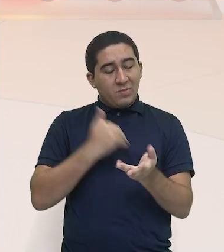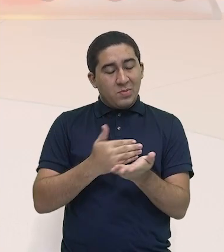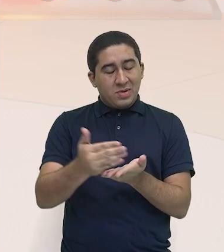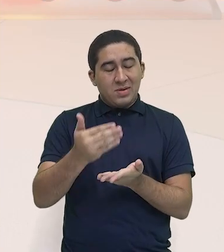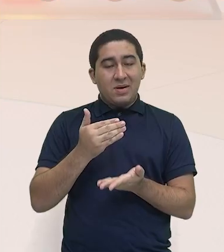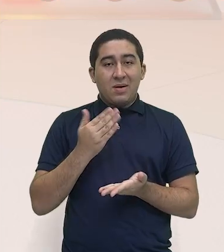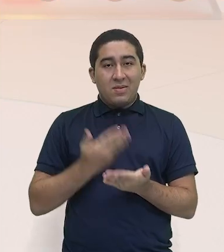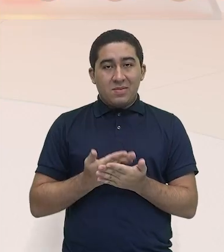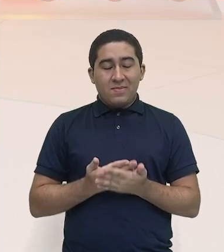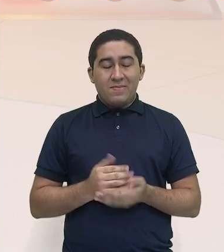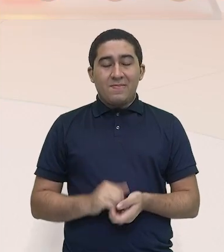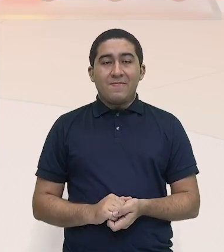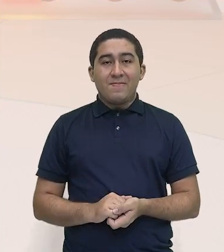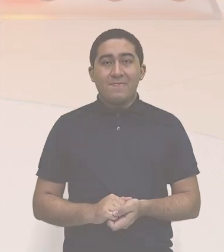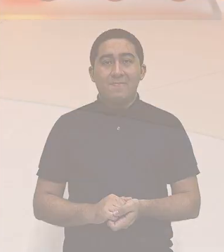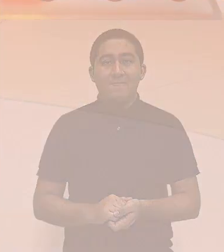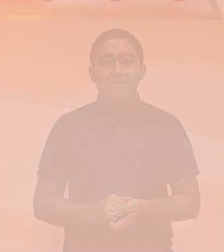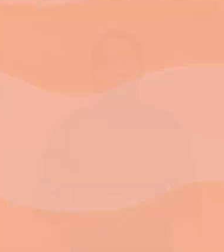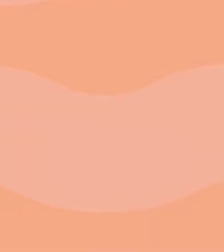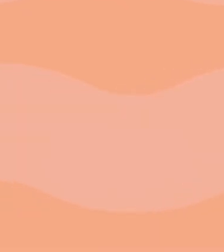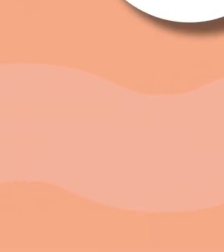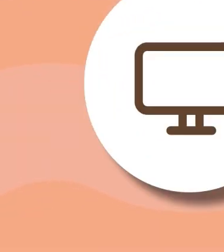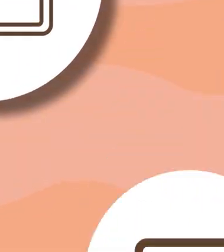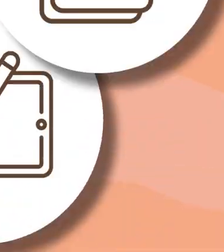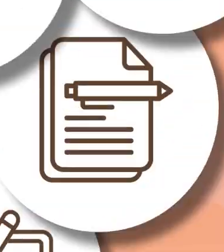vamos acompanhar comigo aí. Vamos lá.